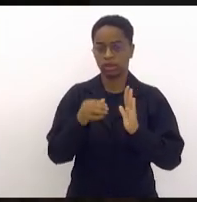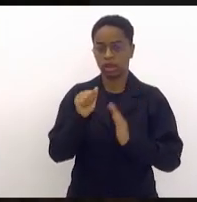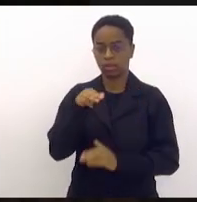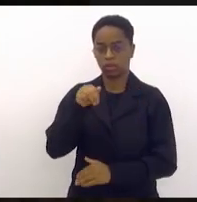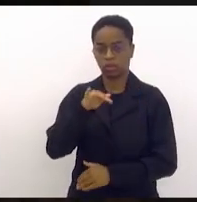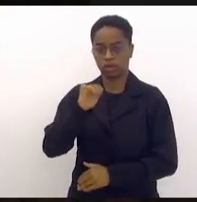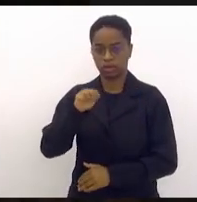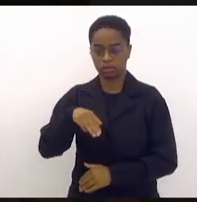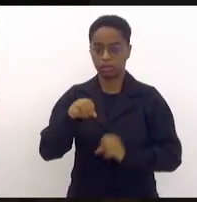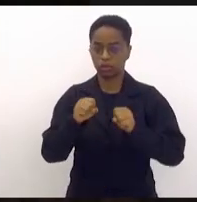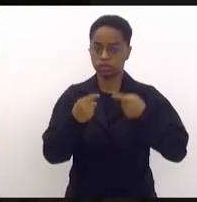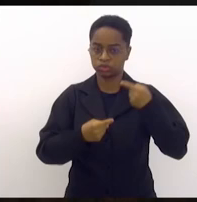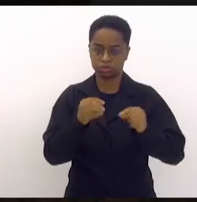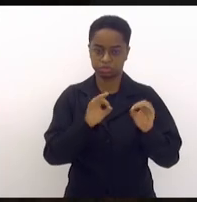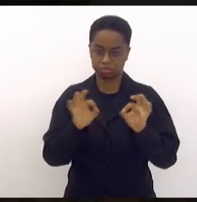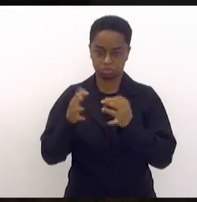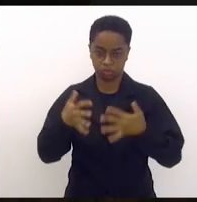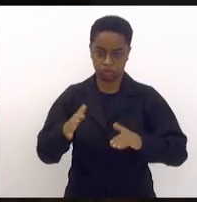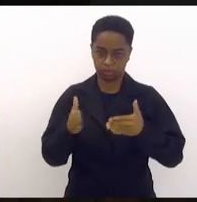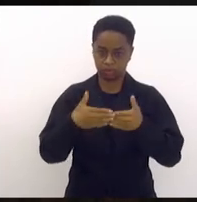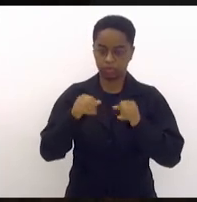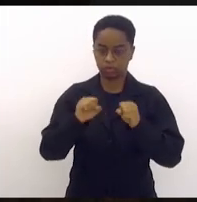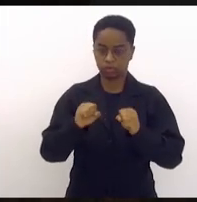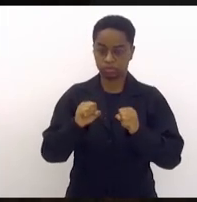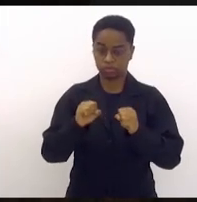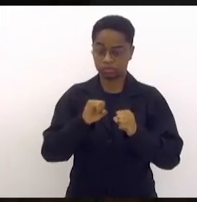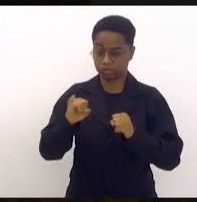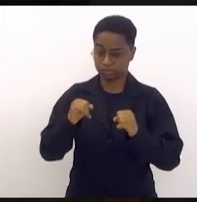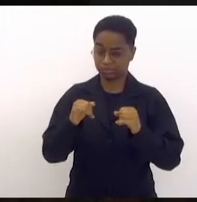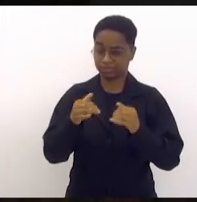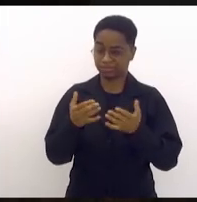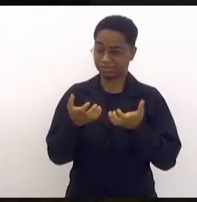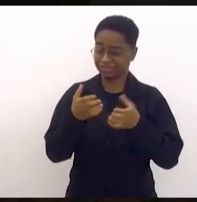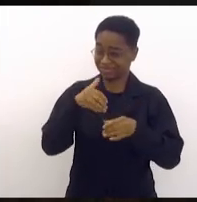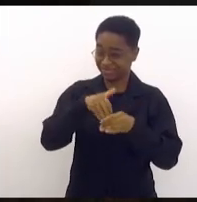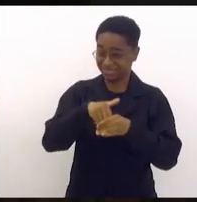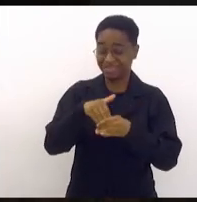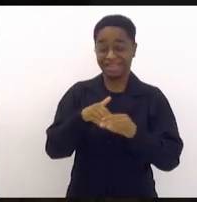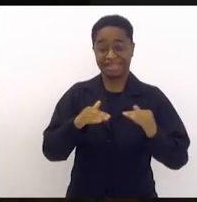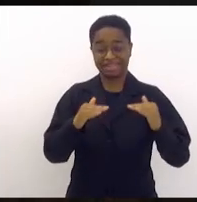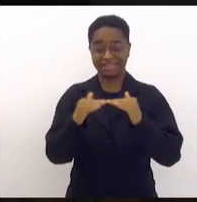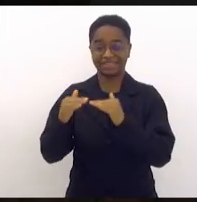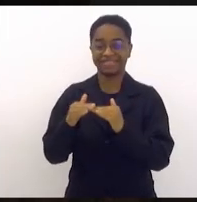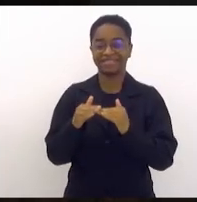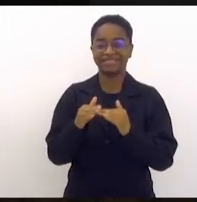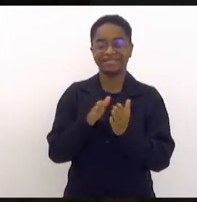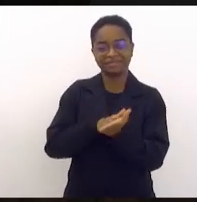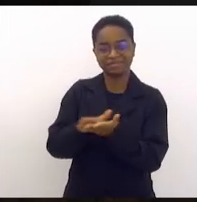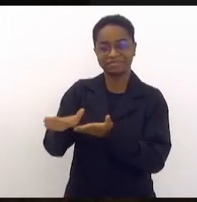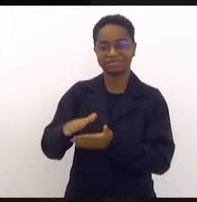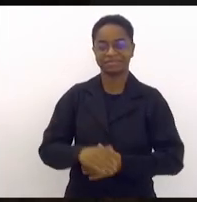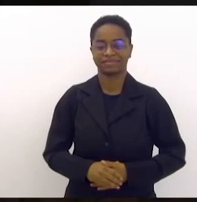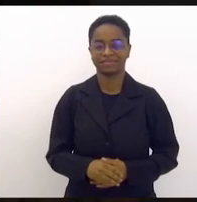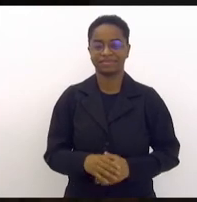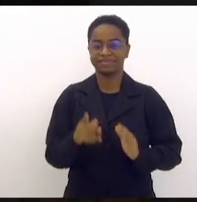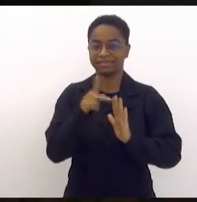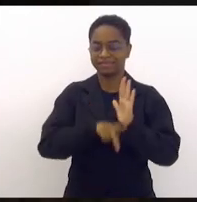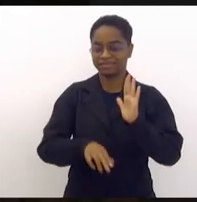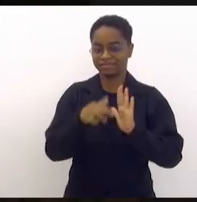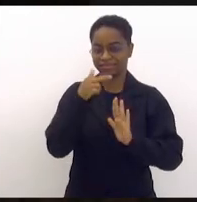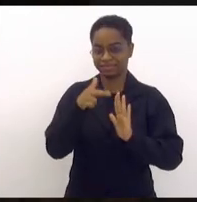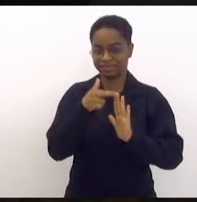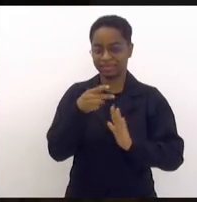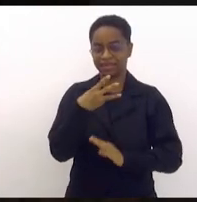não havendo quem queira discutir, encerrada a discussão, em votação, senhores que aprovam, mande como estão, aprovado, vai a promulgação. Anuncio, projeto de resolução